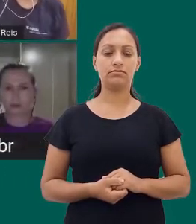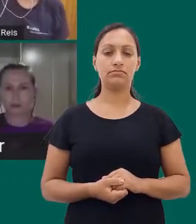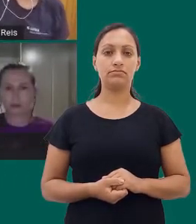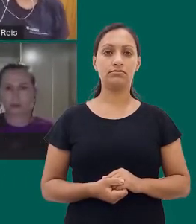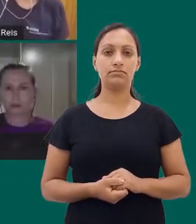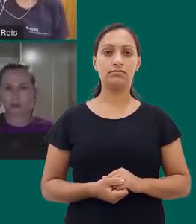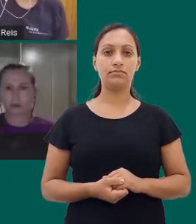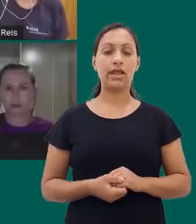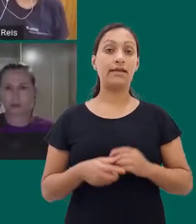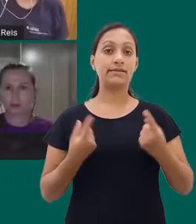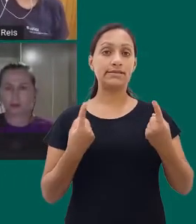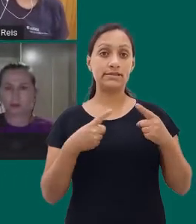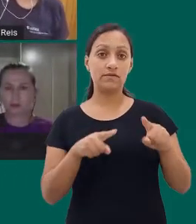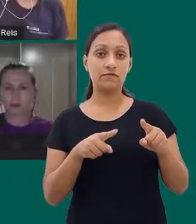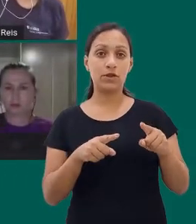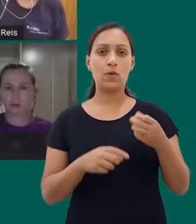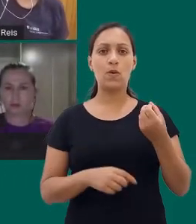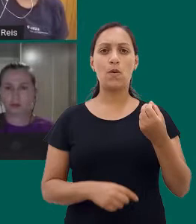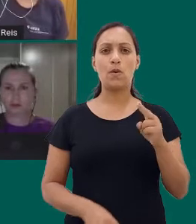desafios ou